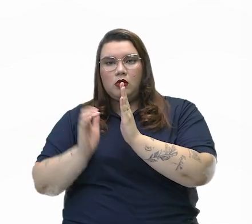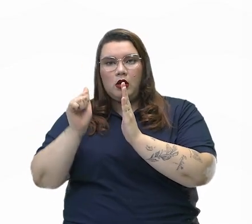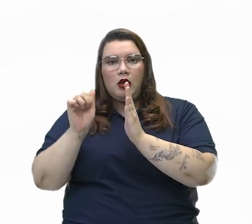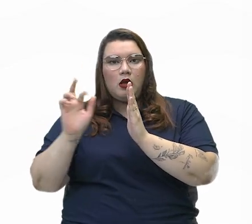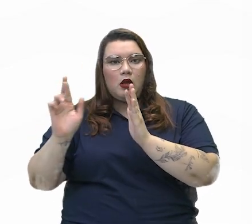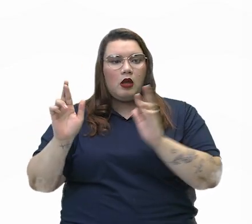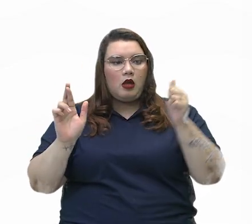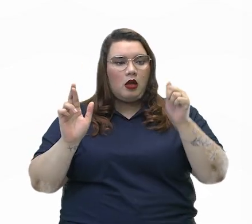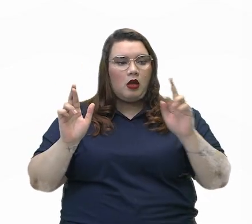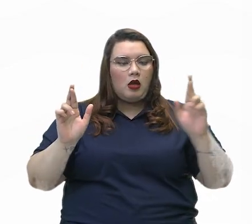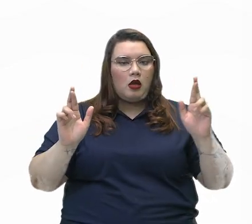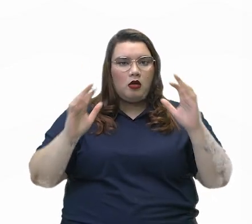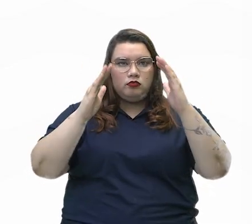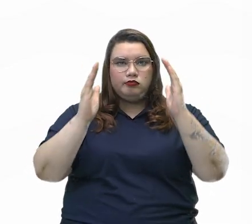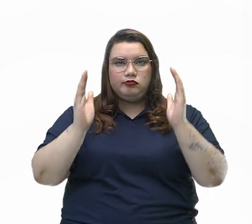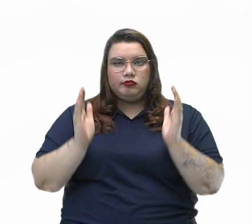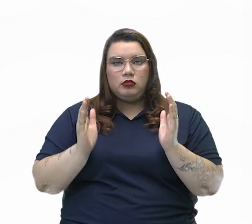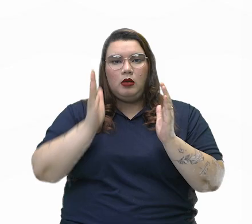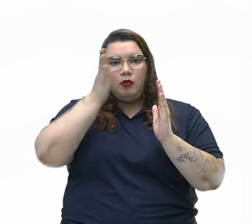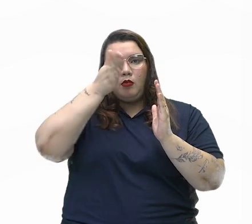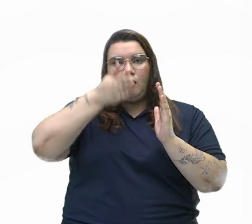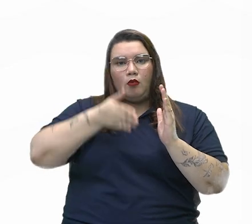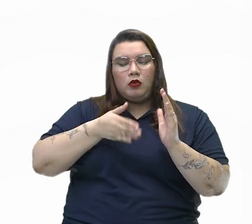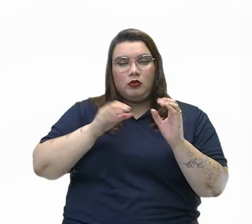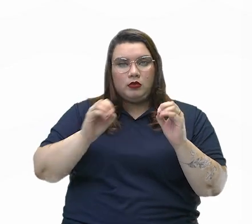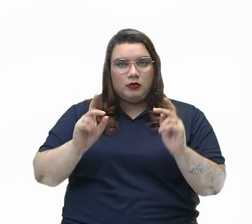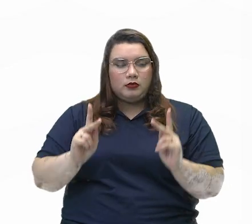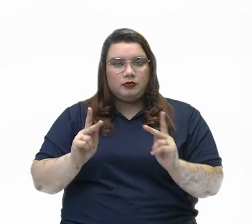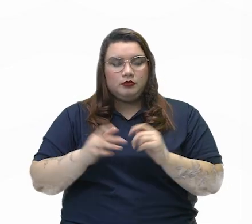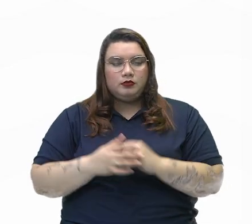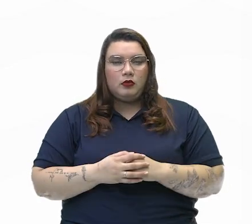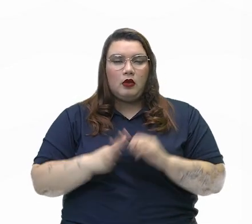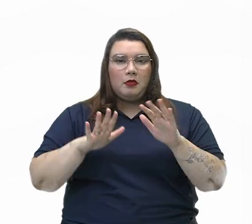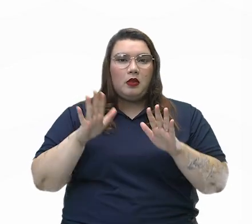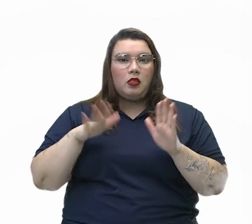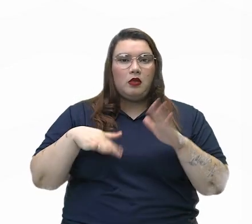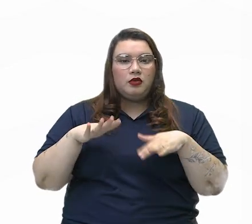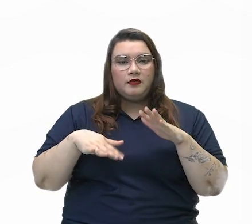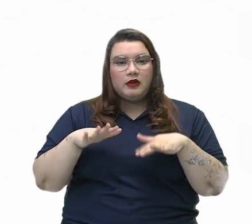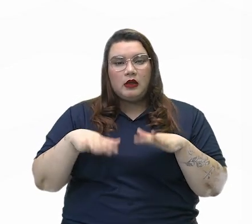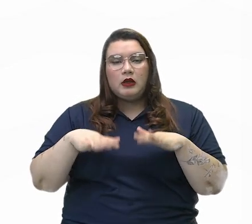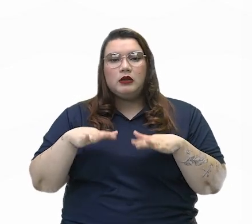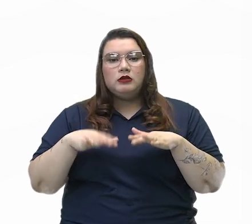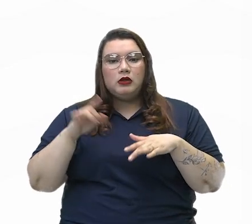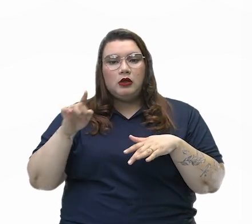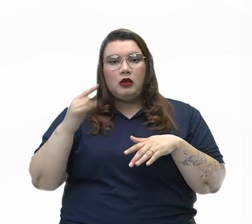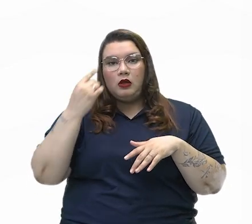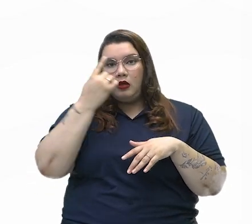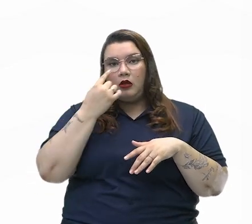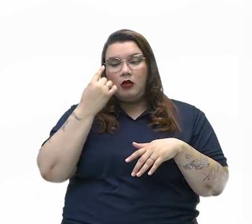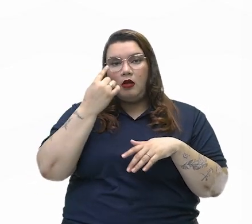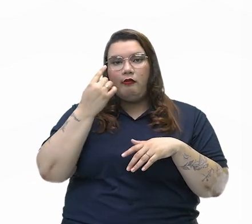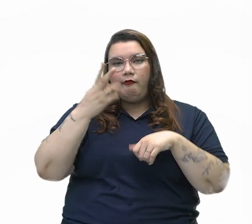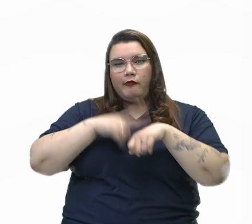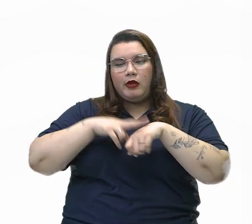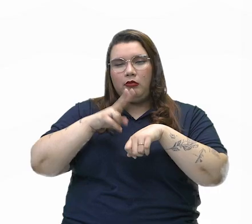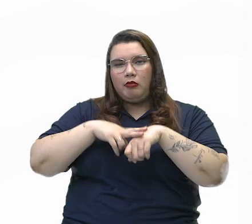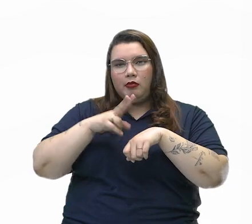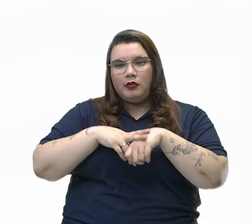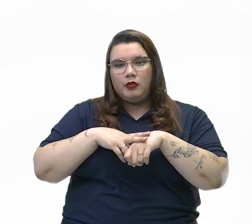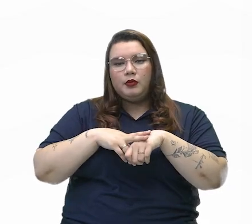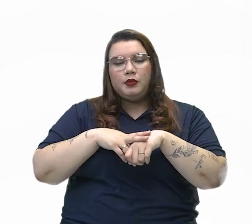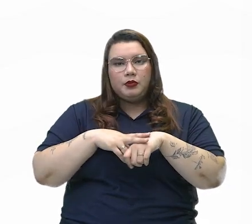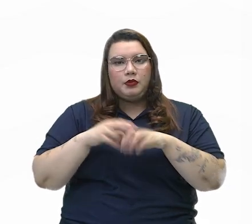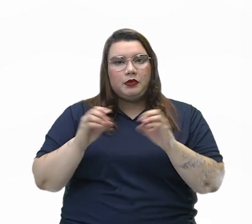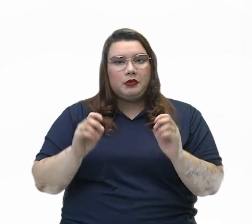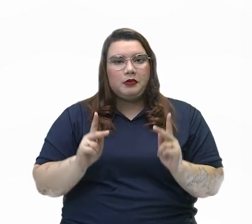lente tem o ar de novo, são os 3 meios que a gente está comentando, né? Normalmente, a lente de vidro imersa